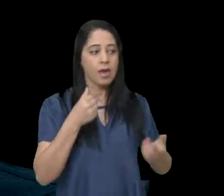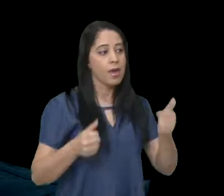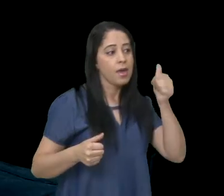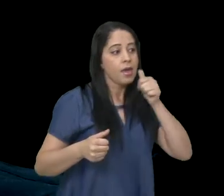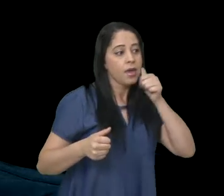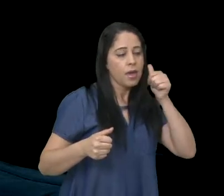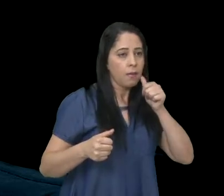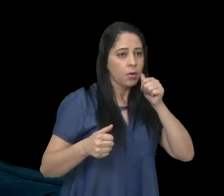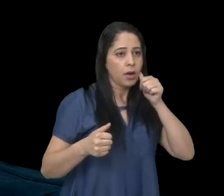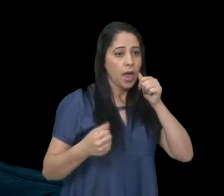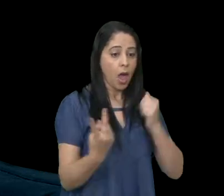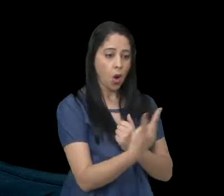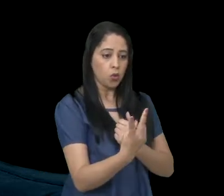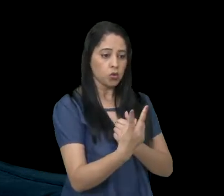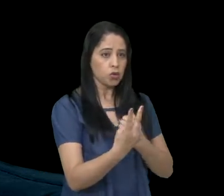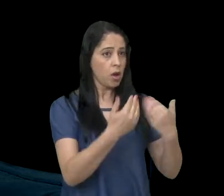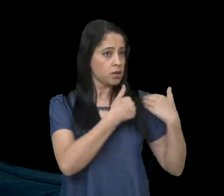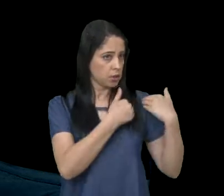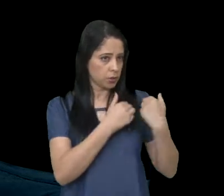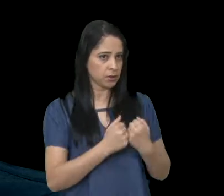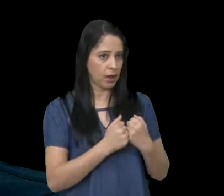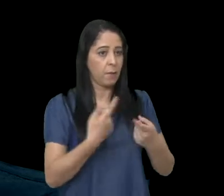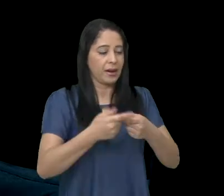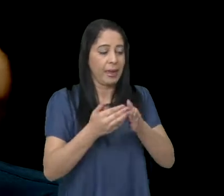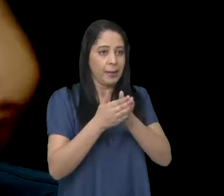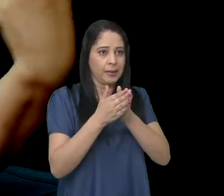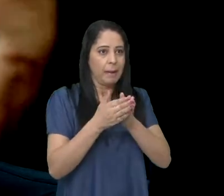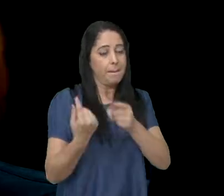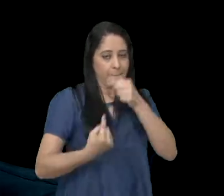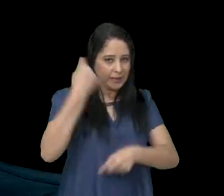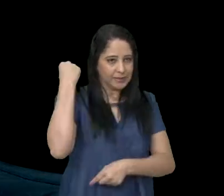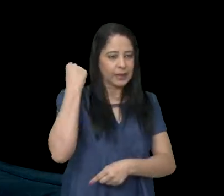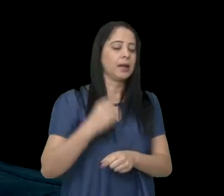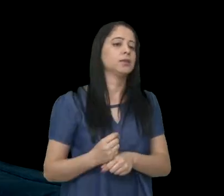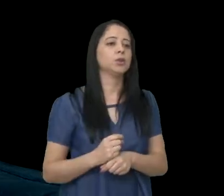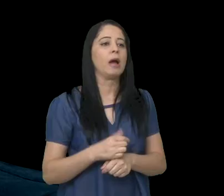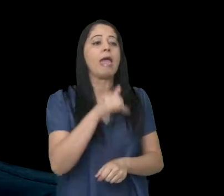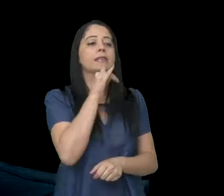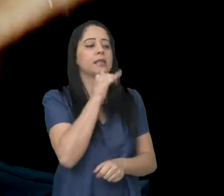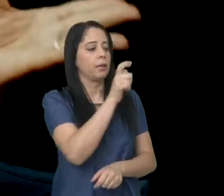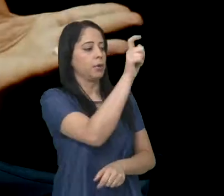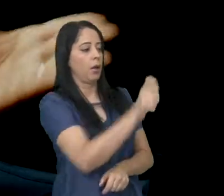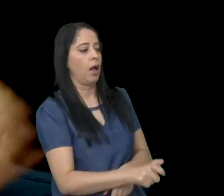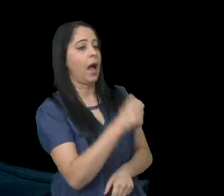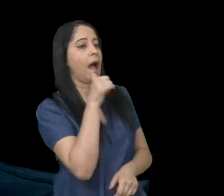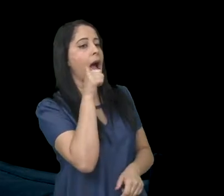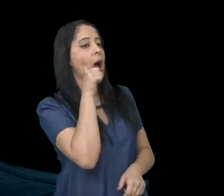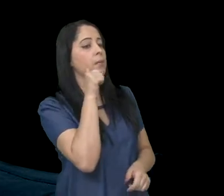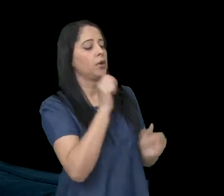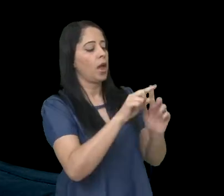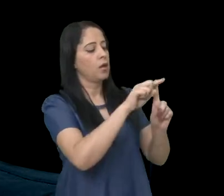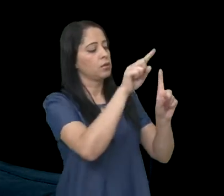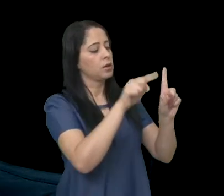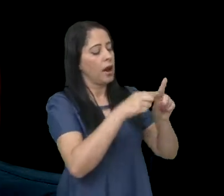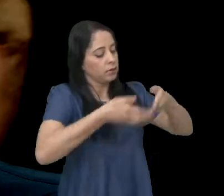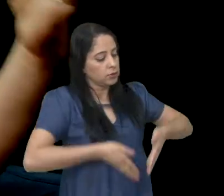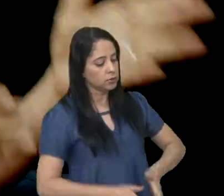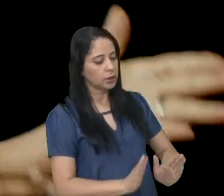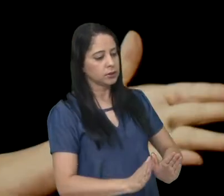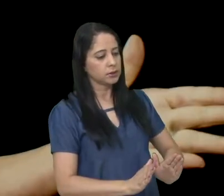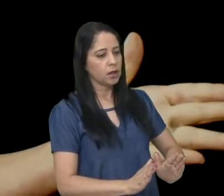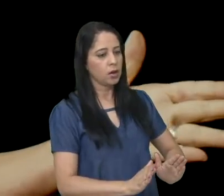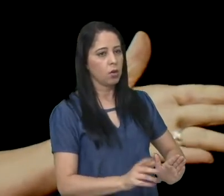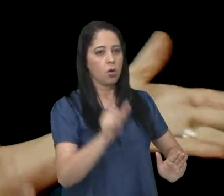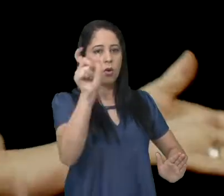ele só tinha um dia para registrar o filho. Então era assim, a mulher tinha o bebê, ele registrava, voltava ao trabalho